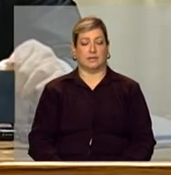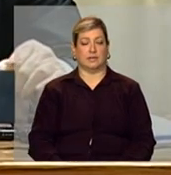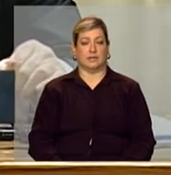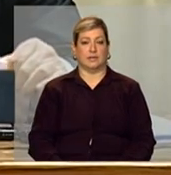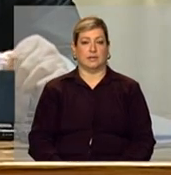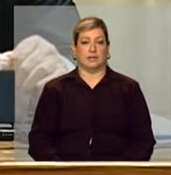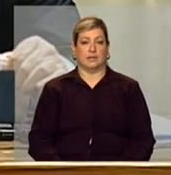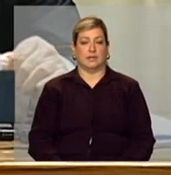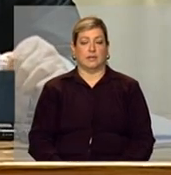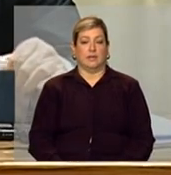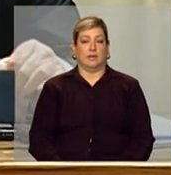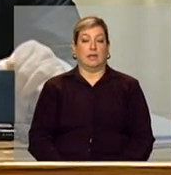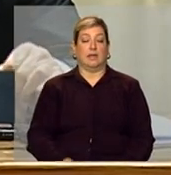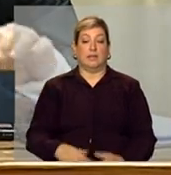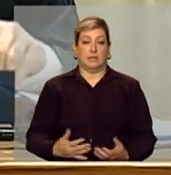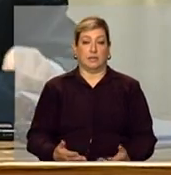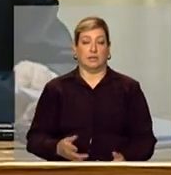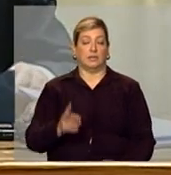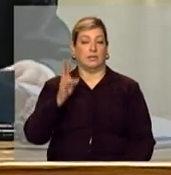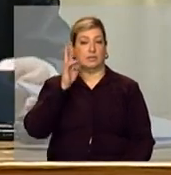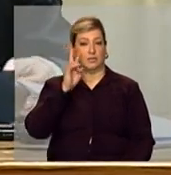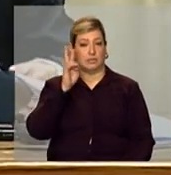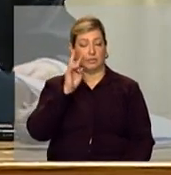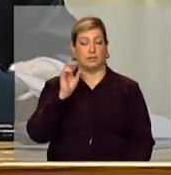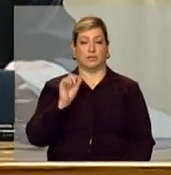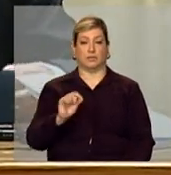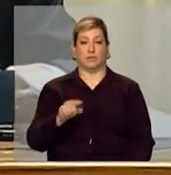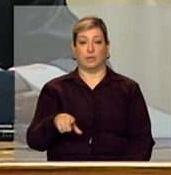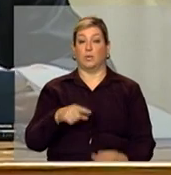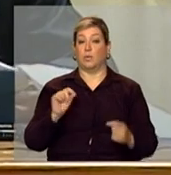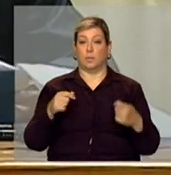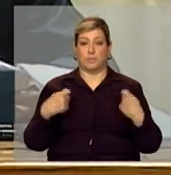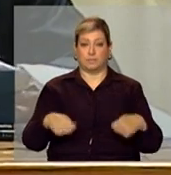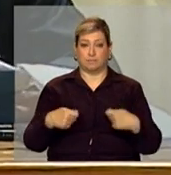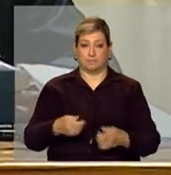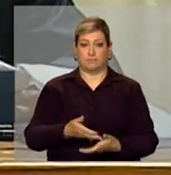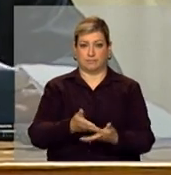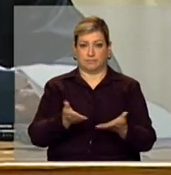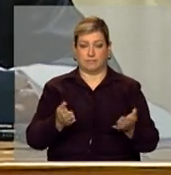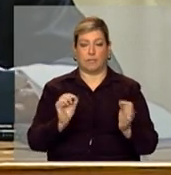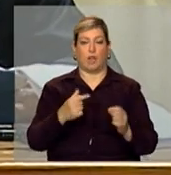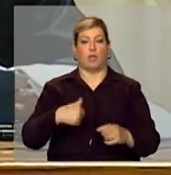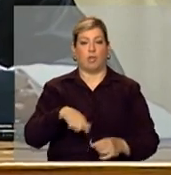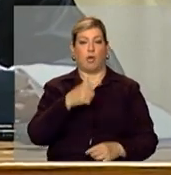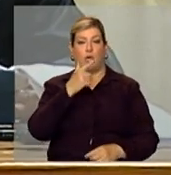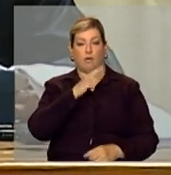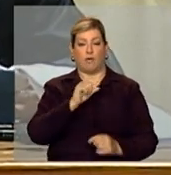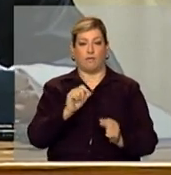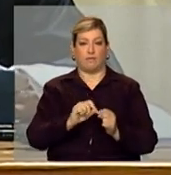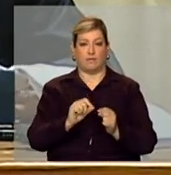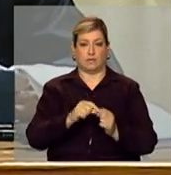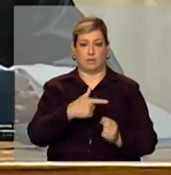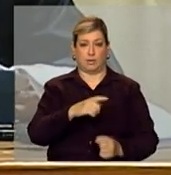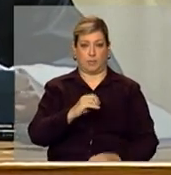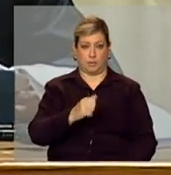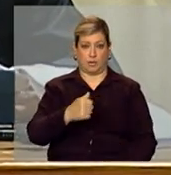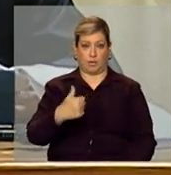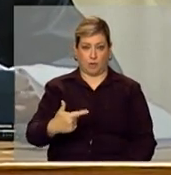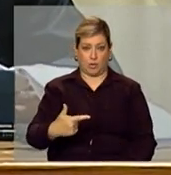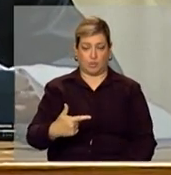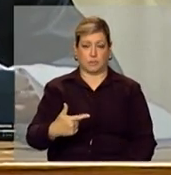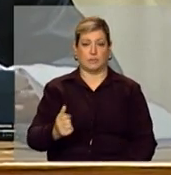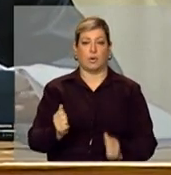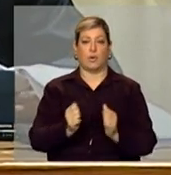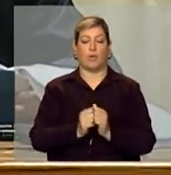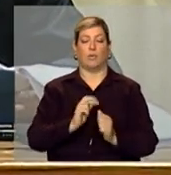então do ponto de vista da da demanda nós fechamos o ano com